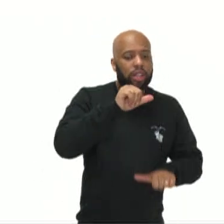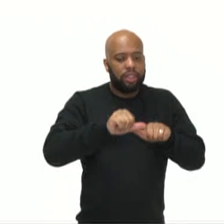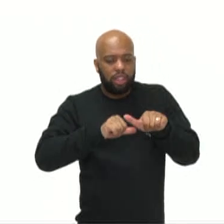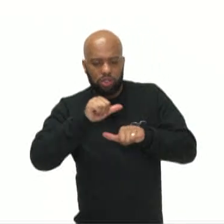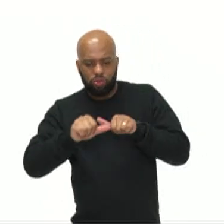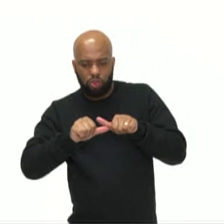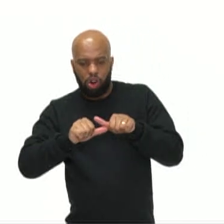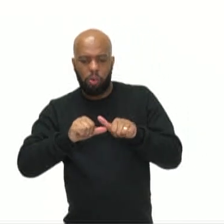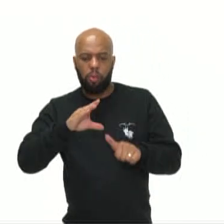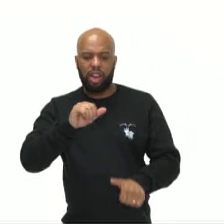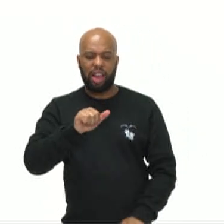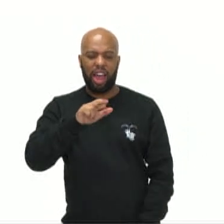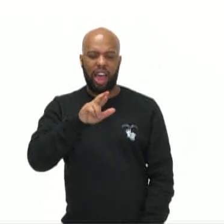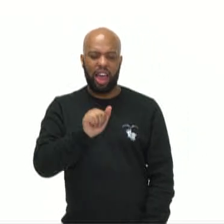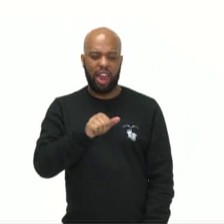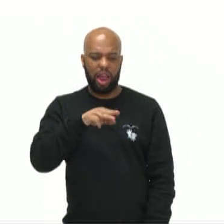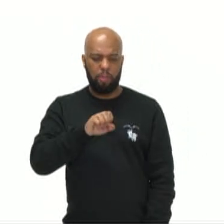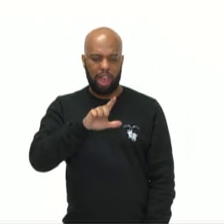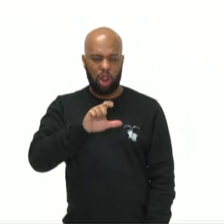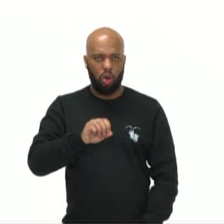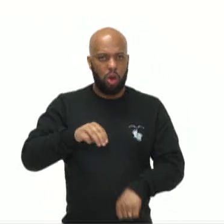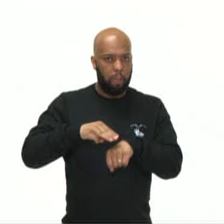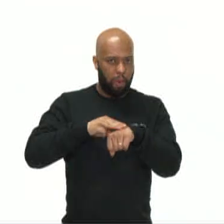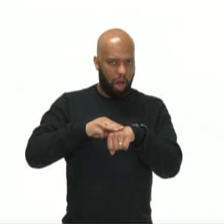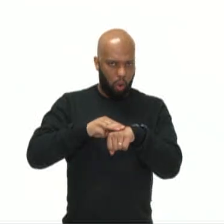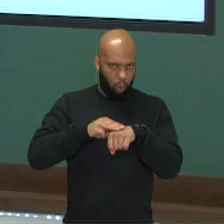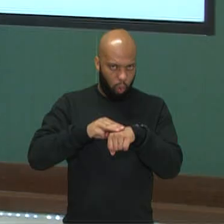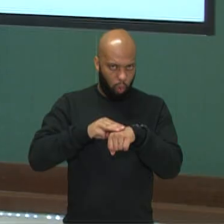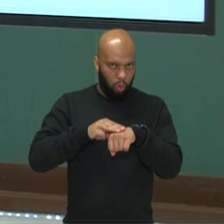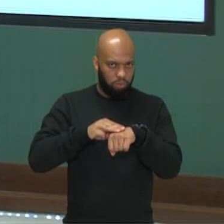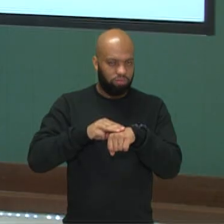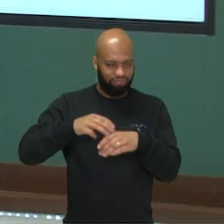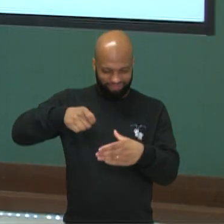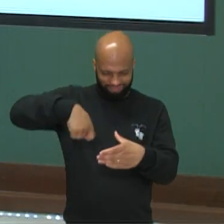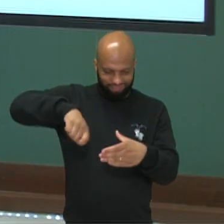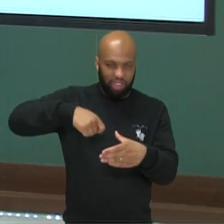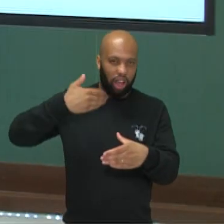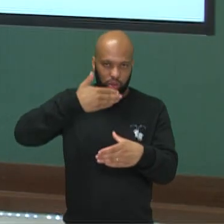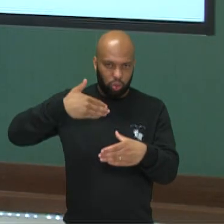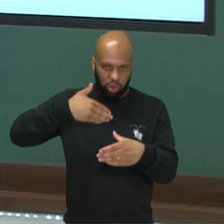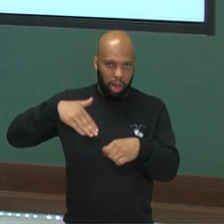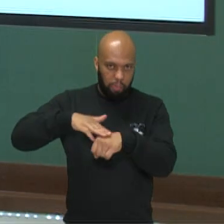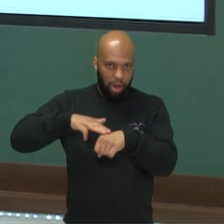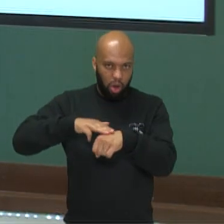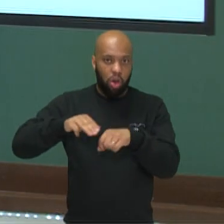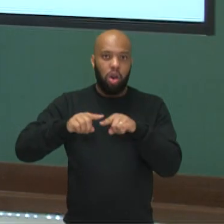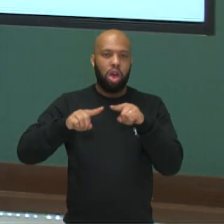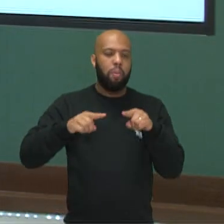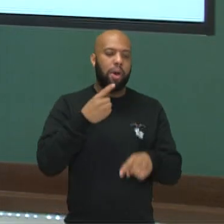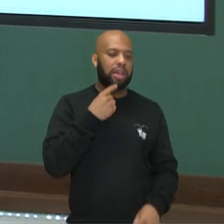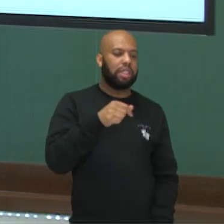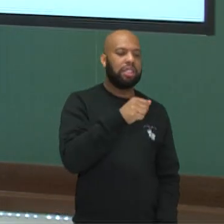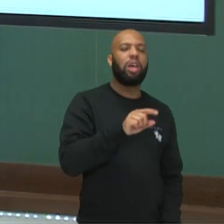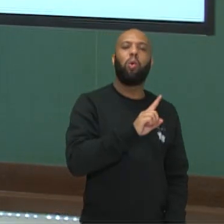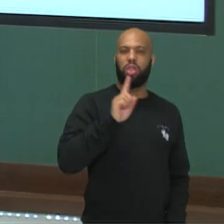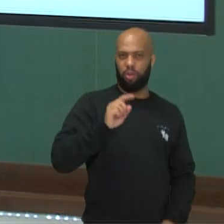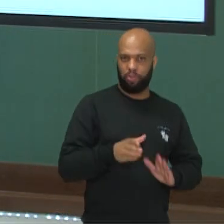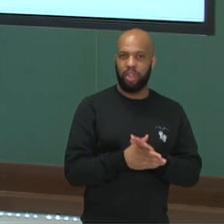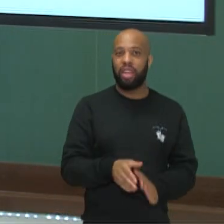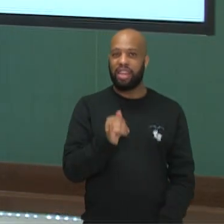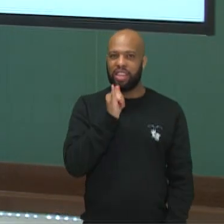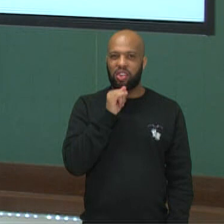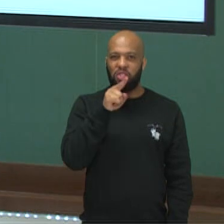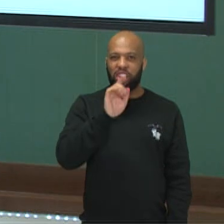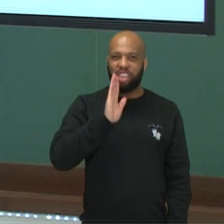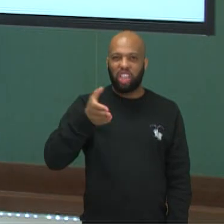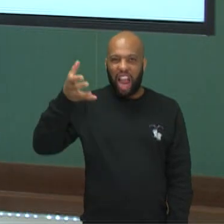em caramelo e o sal não? Quem nunca gostou de um leite queimadinho com